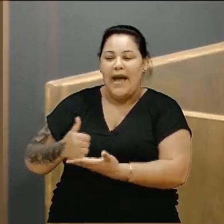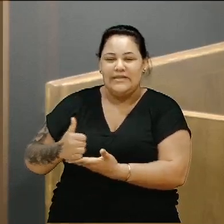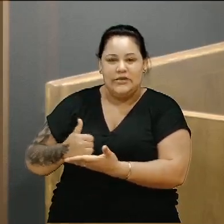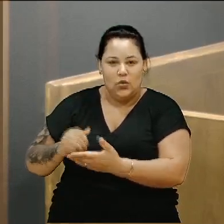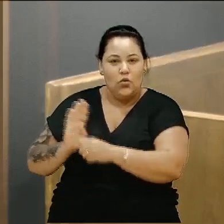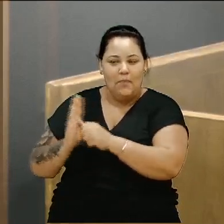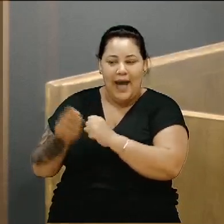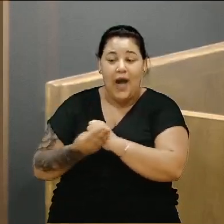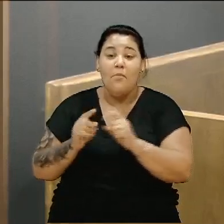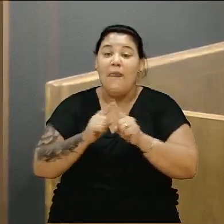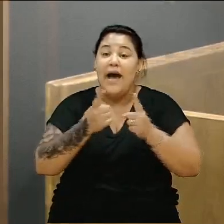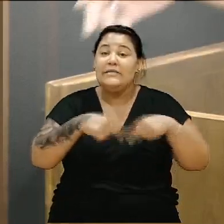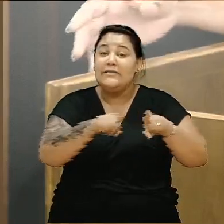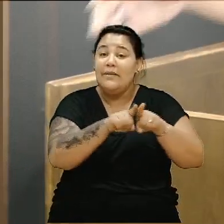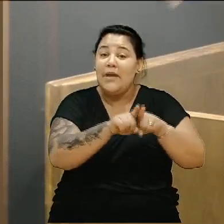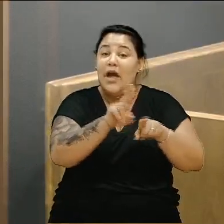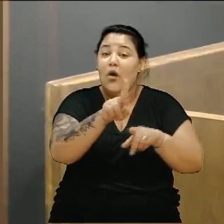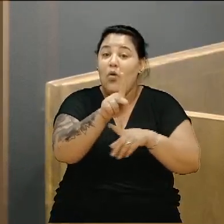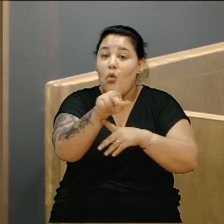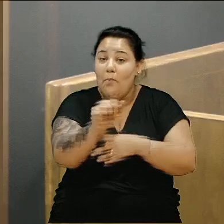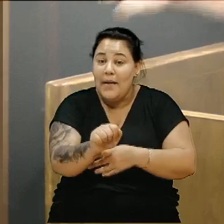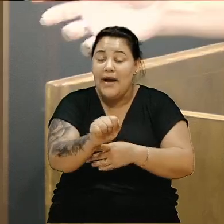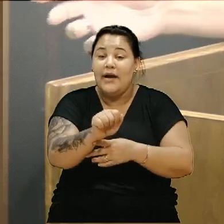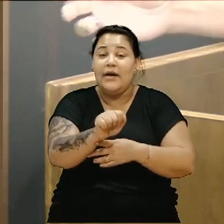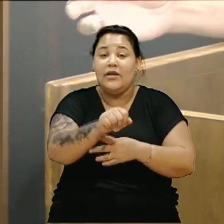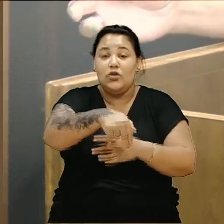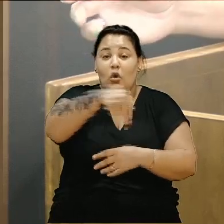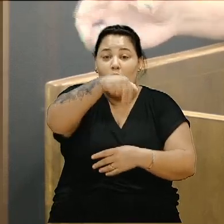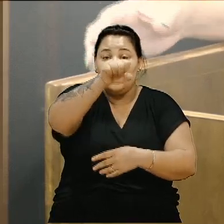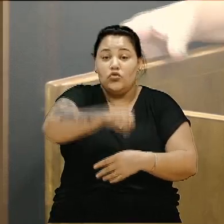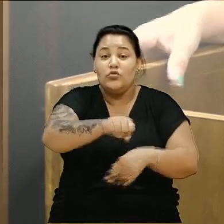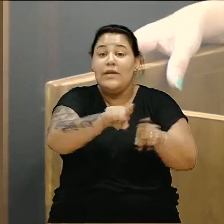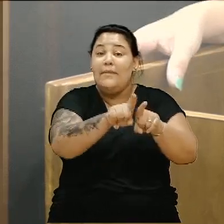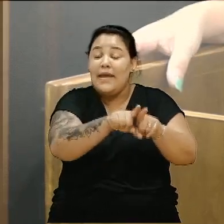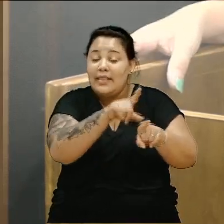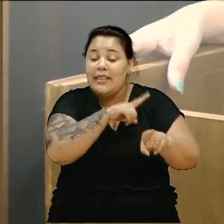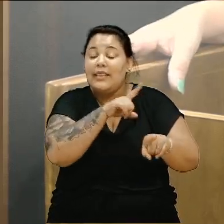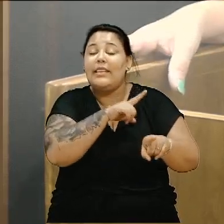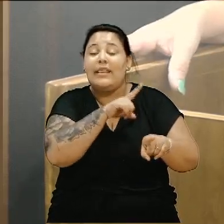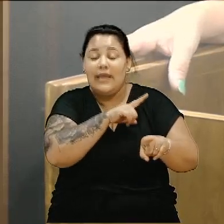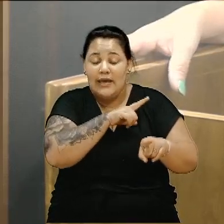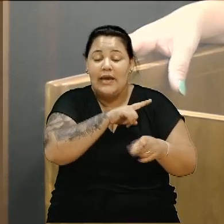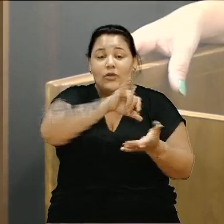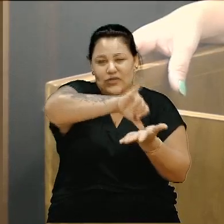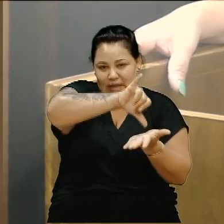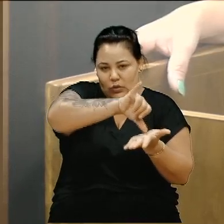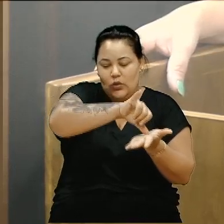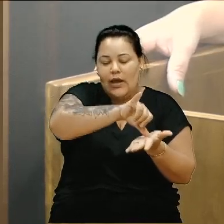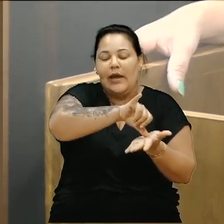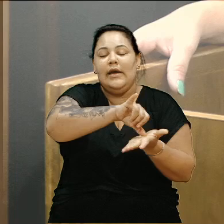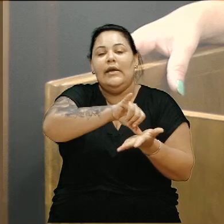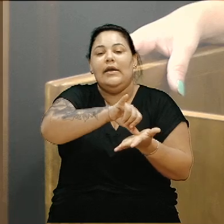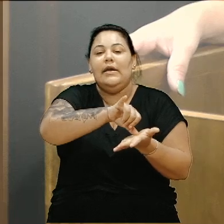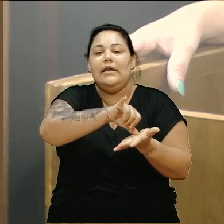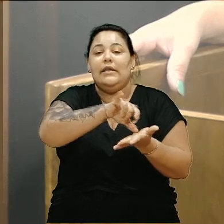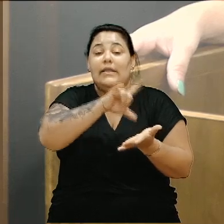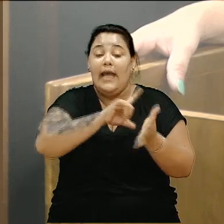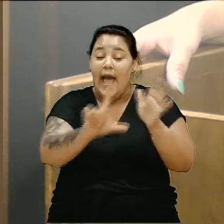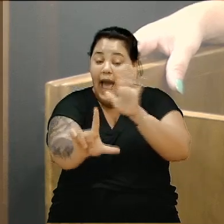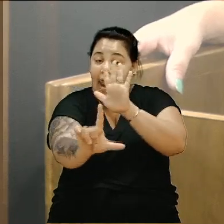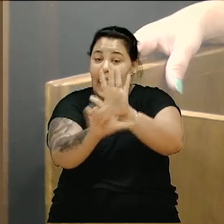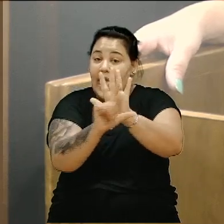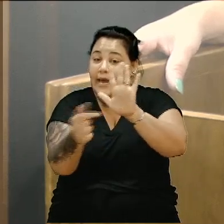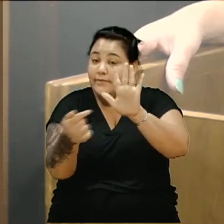UPA Zona Norte ou a Central, que também contenham essa informação, que tenha lá especificado a lei e que, se a pessoa,